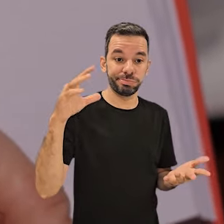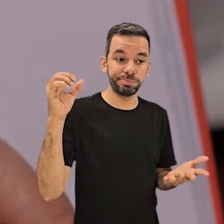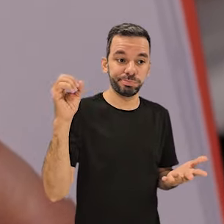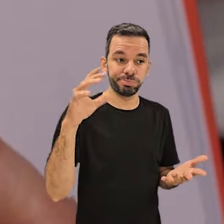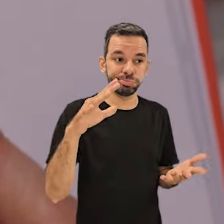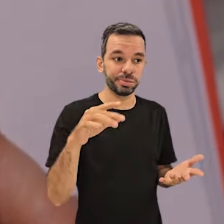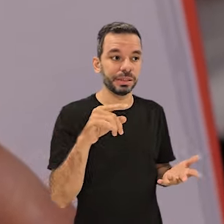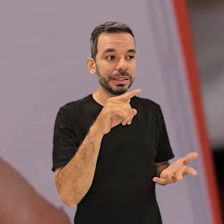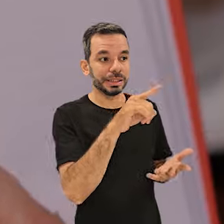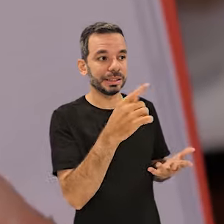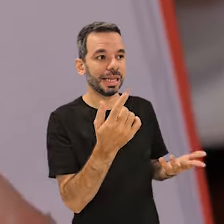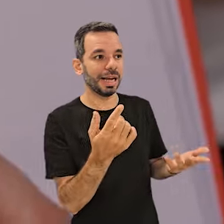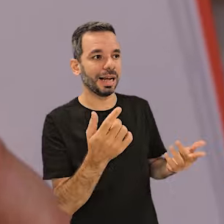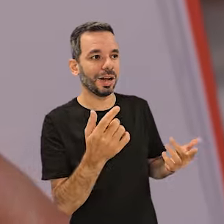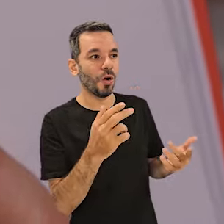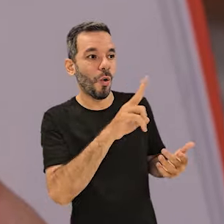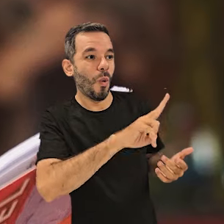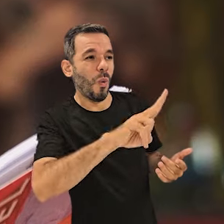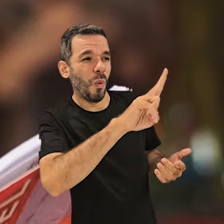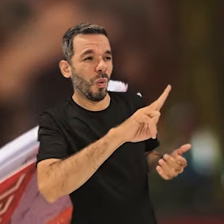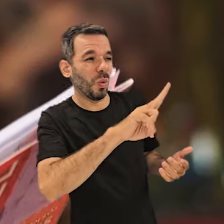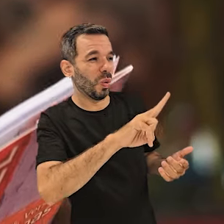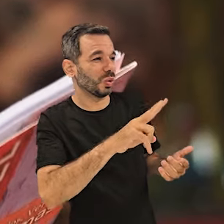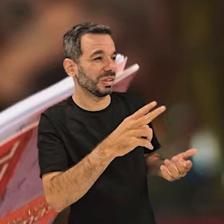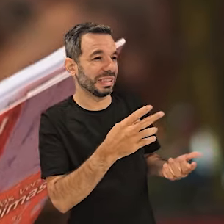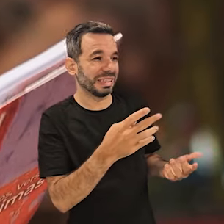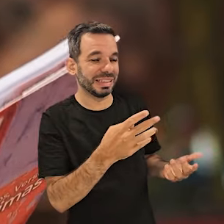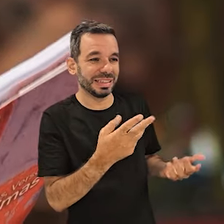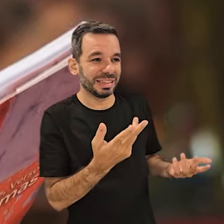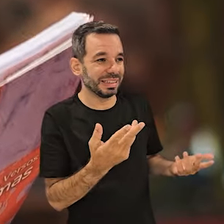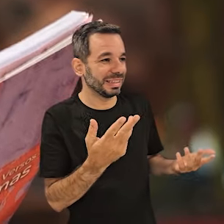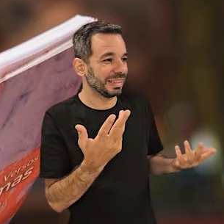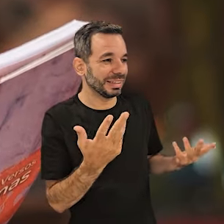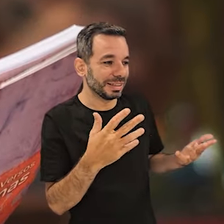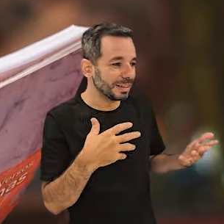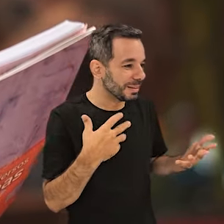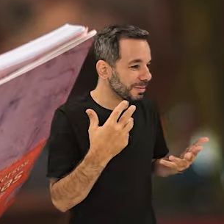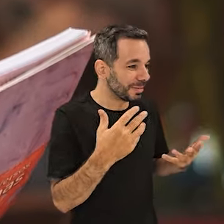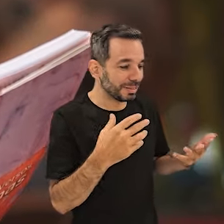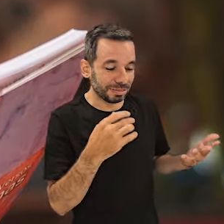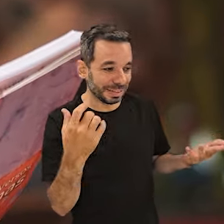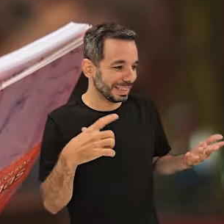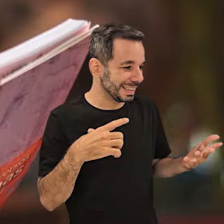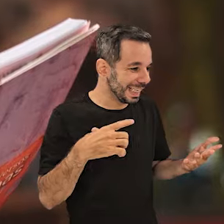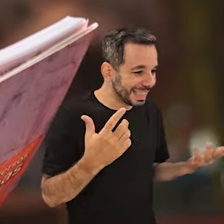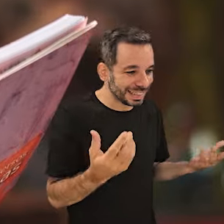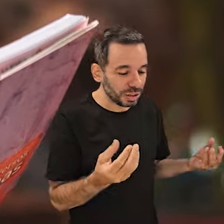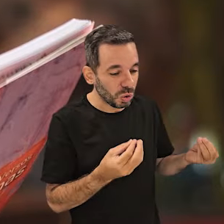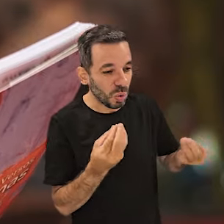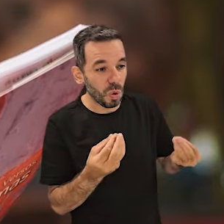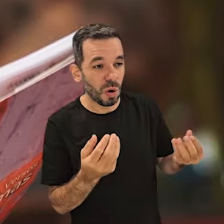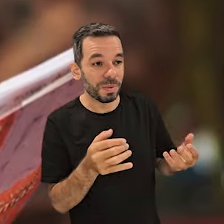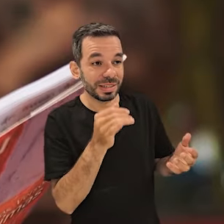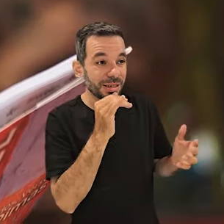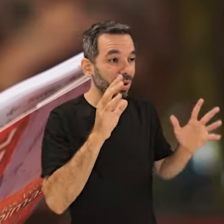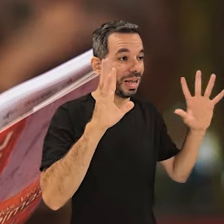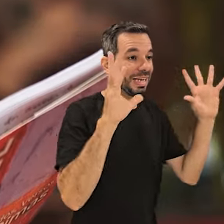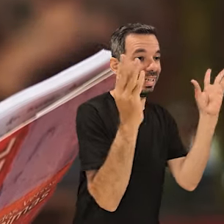uso desmedido dos recursos naturais. Como seria o relacionamento das pessoas mediante bruscas alterações no